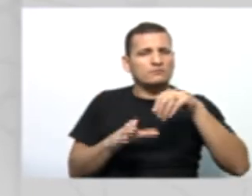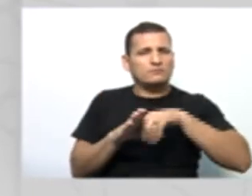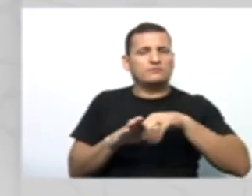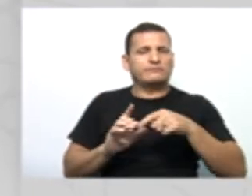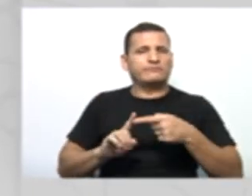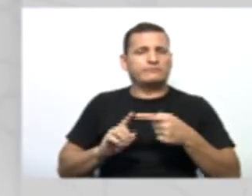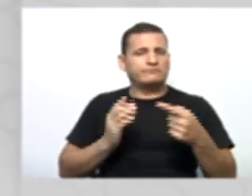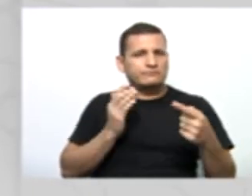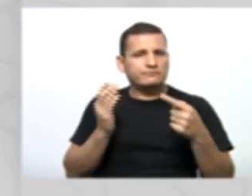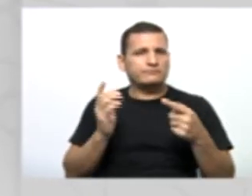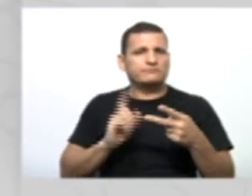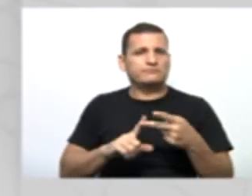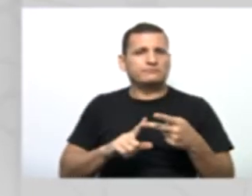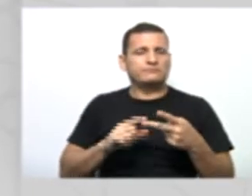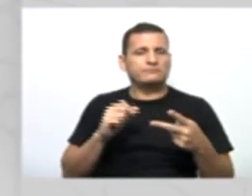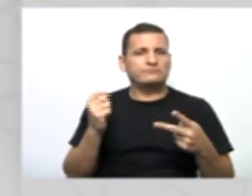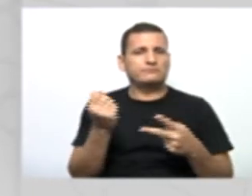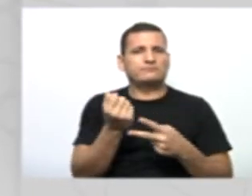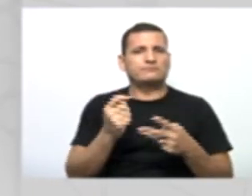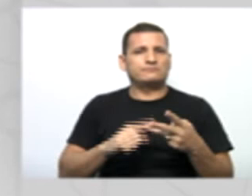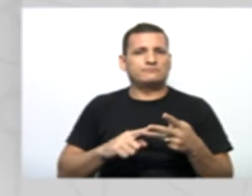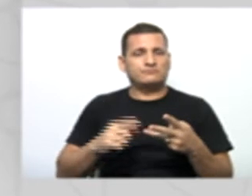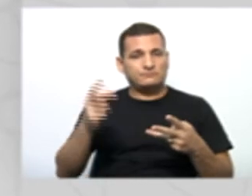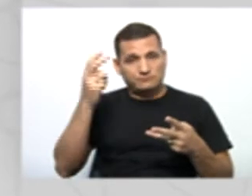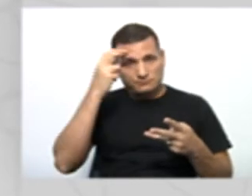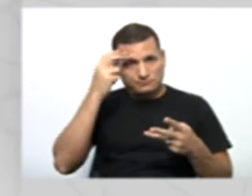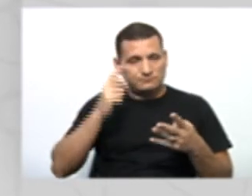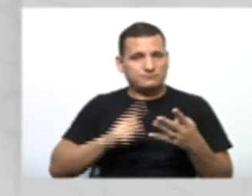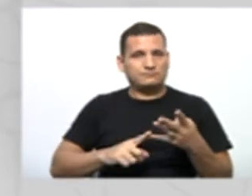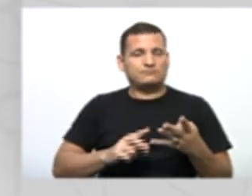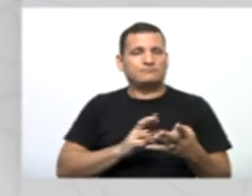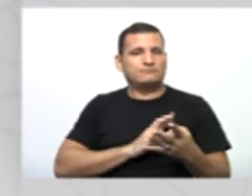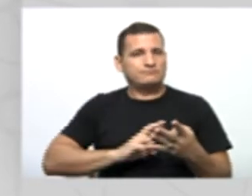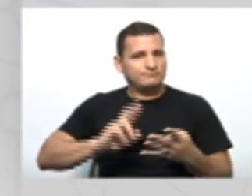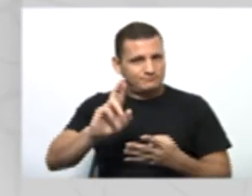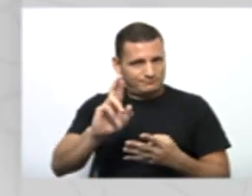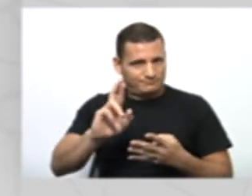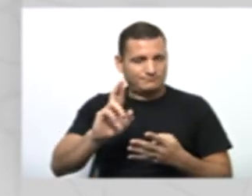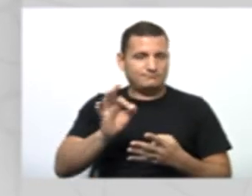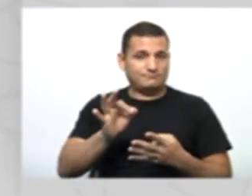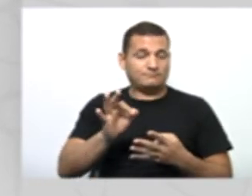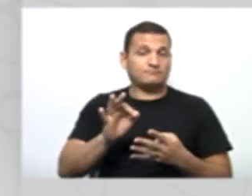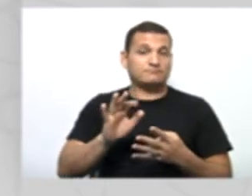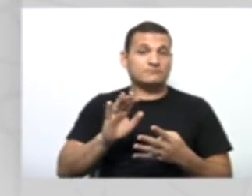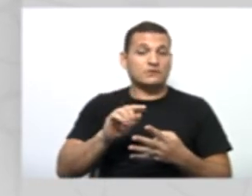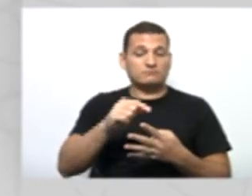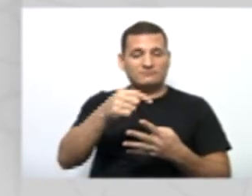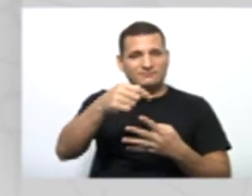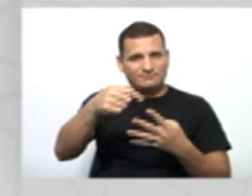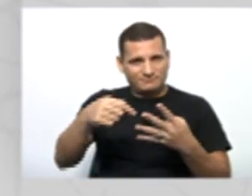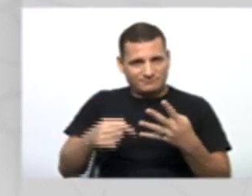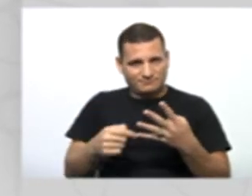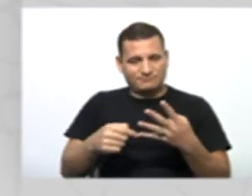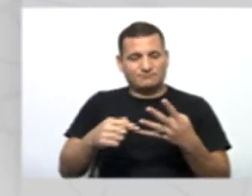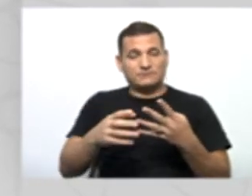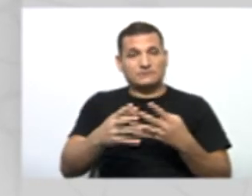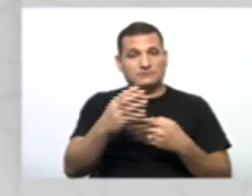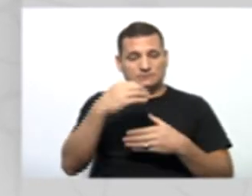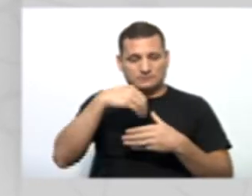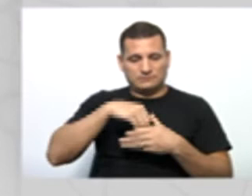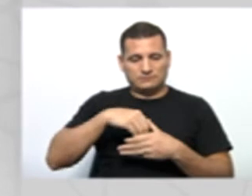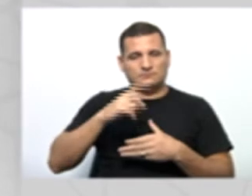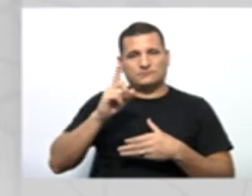psicológicos, sociais, culturais, religiosos. Então, a minha conduta, ela não é